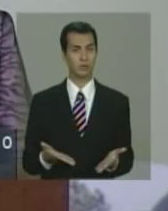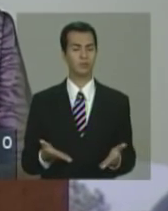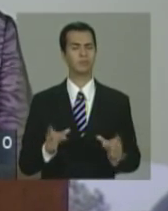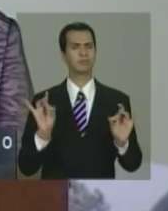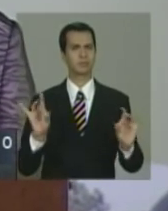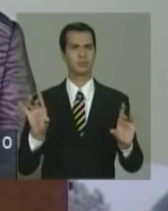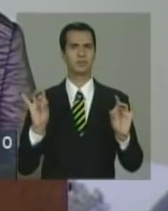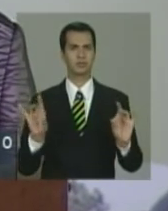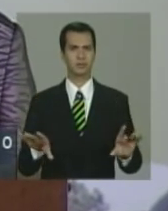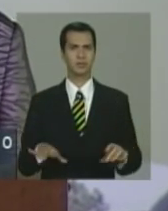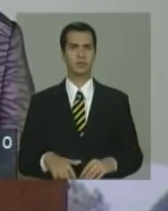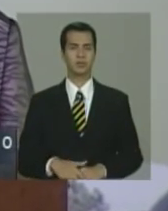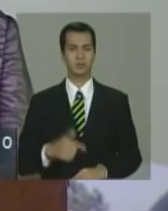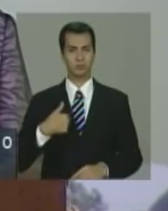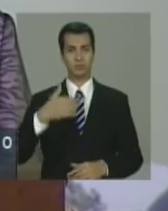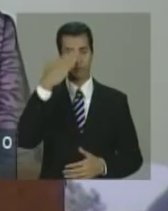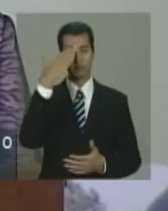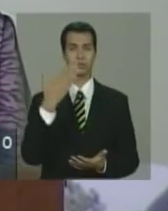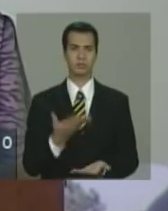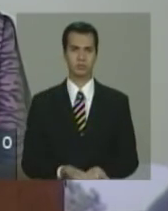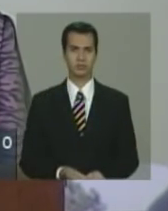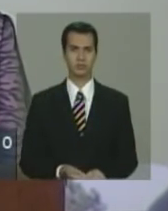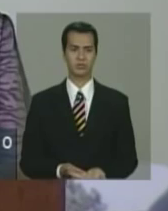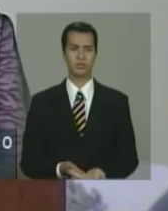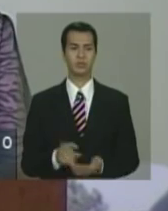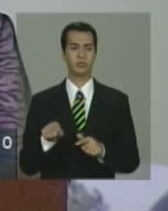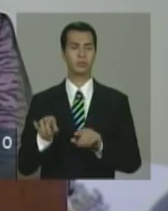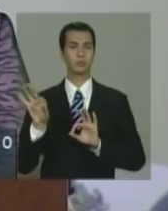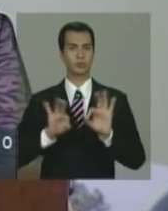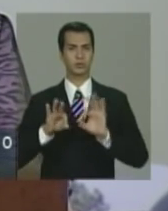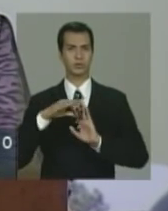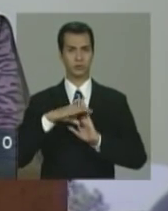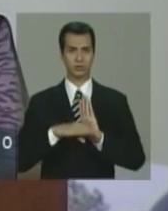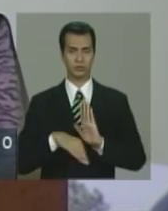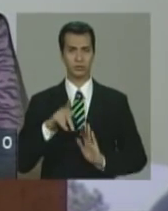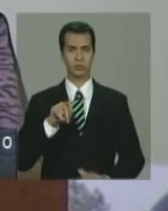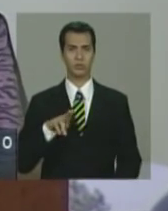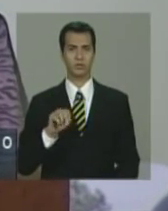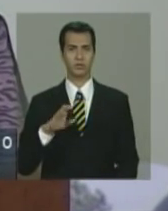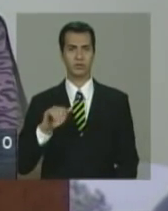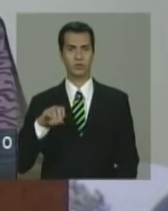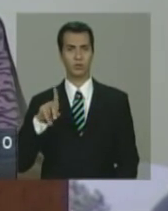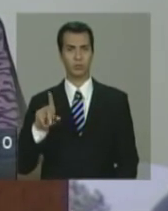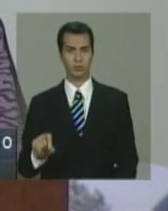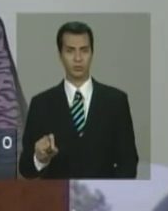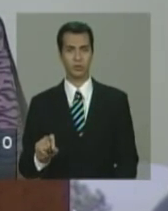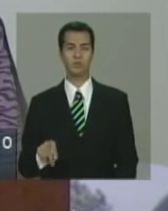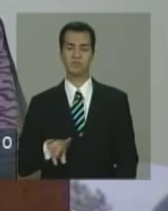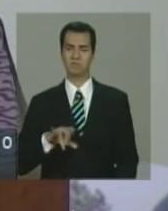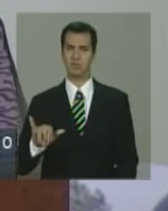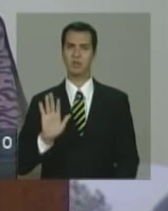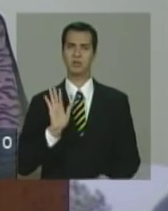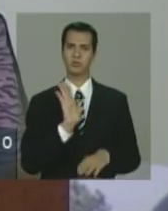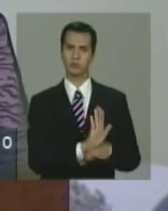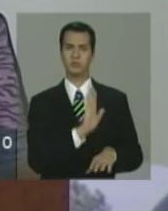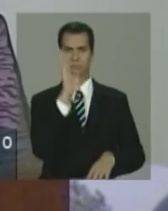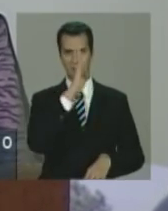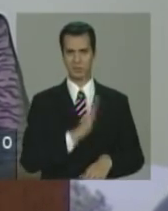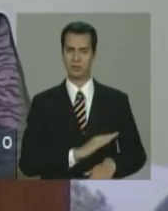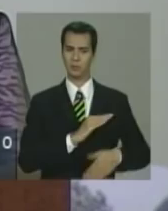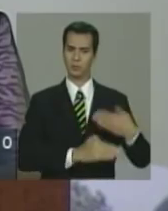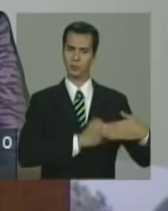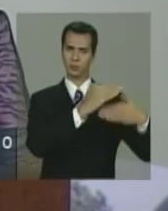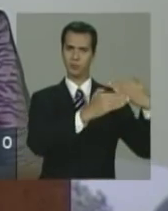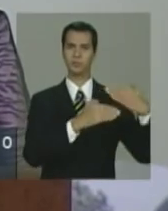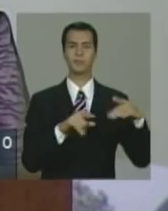especial. Eu tenho certeza que esse programa fará diferença, não só no crescimento do país,